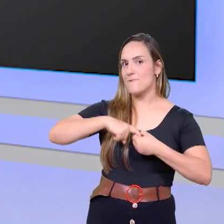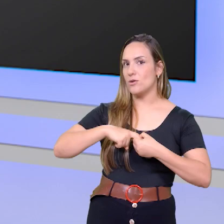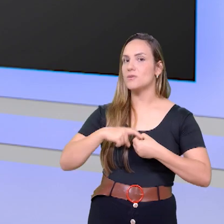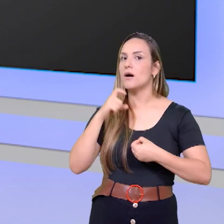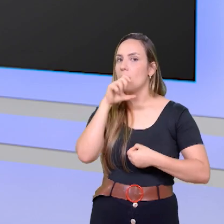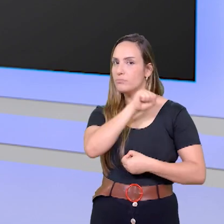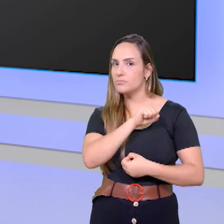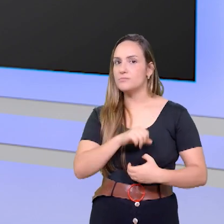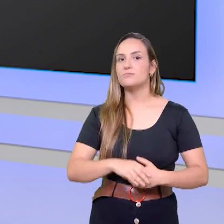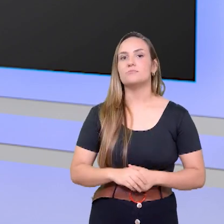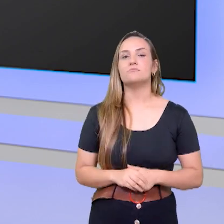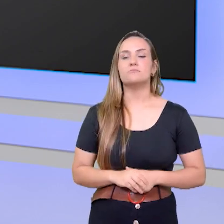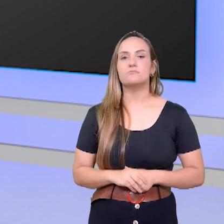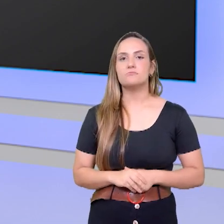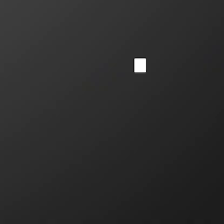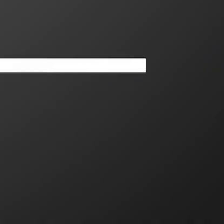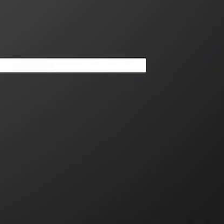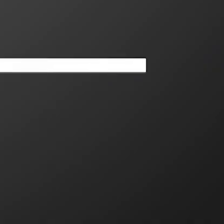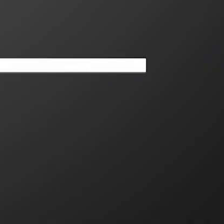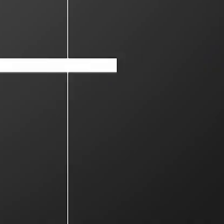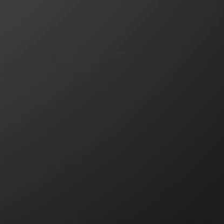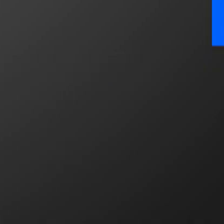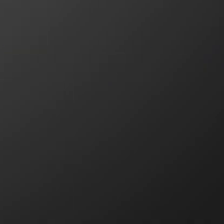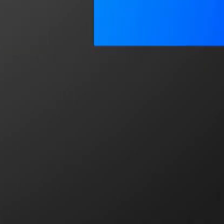intervalo, voltamos em instantes.